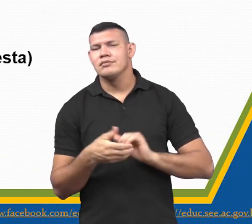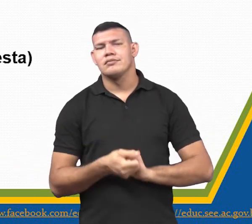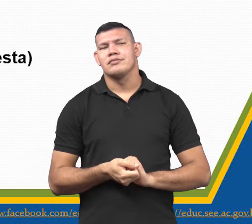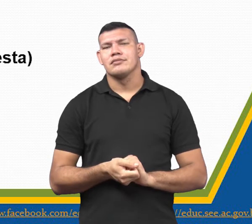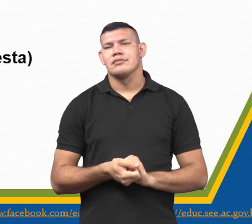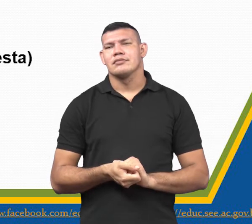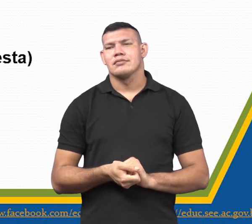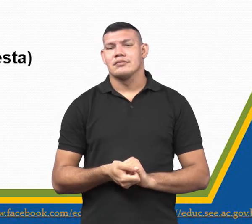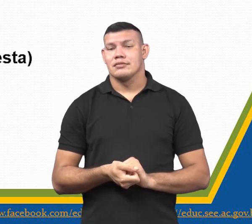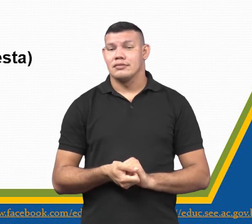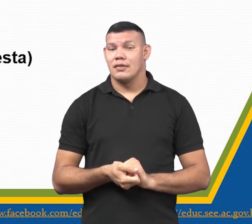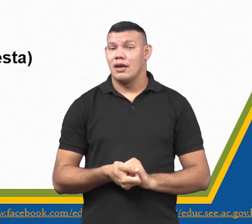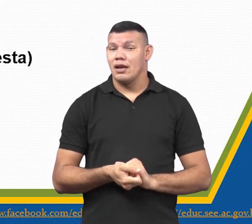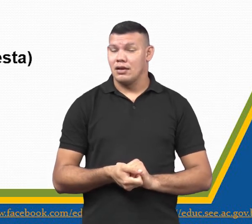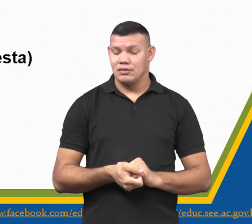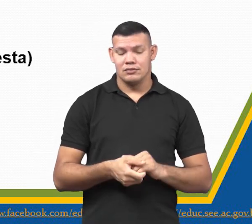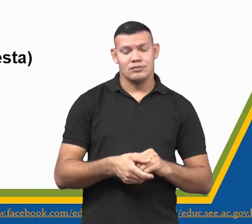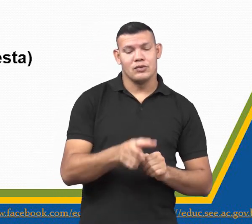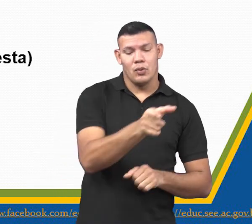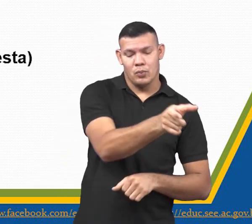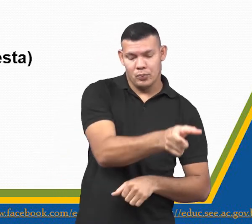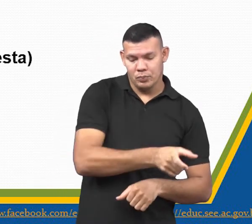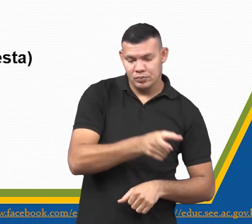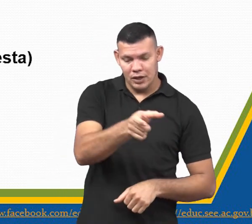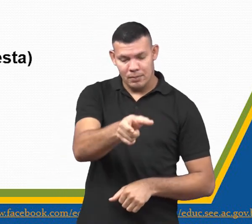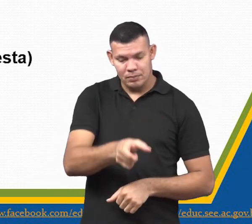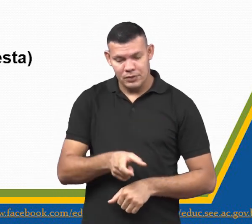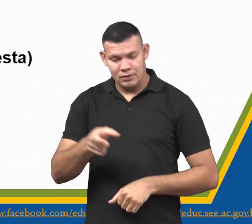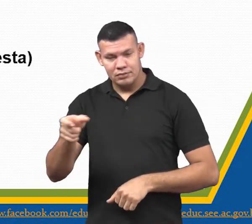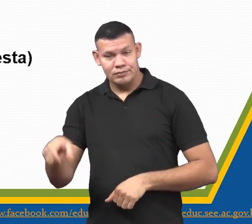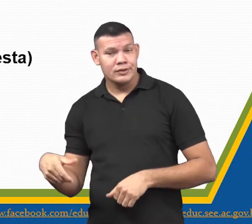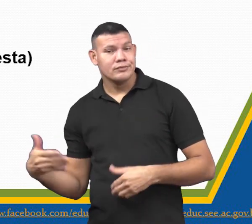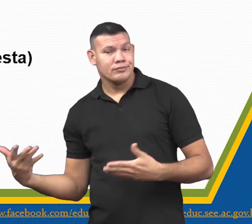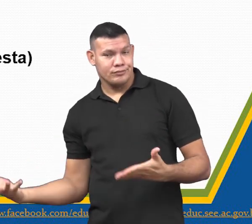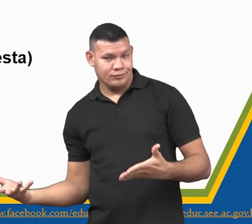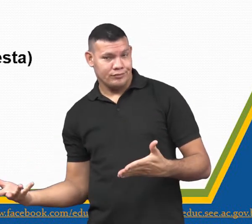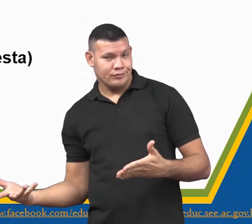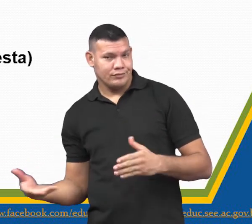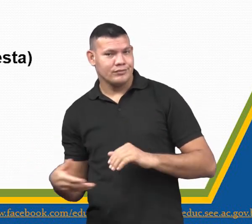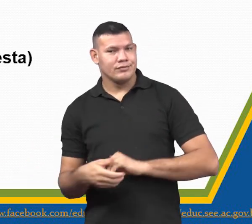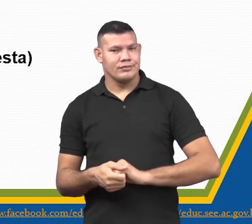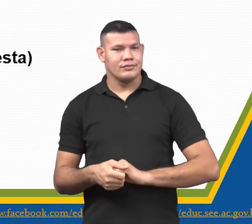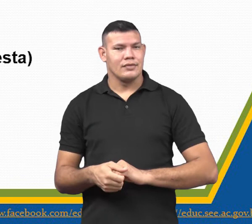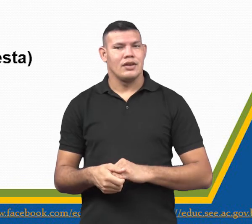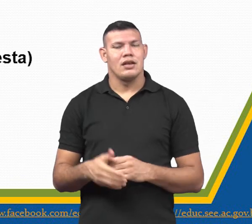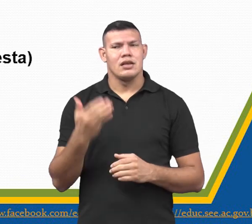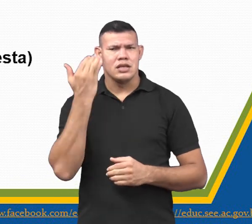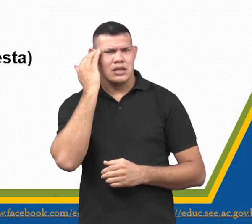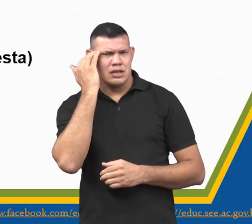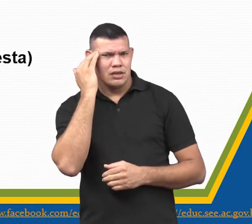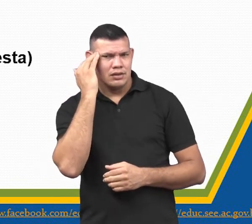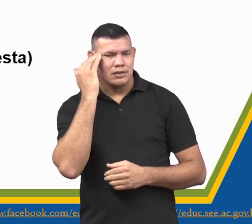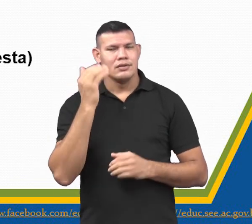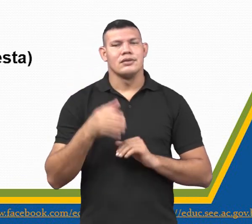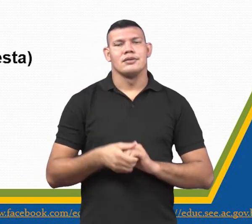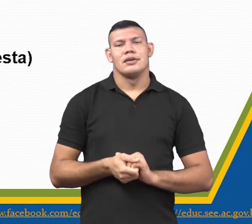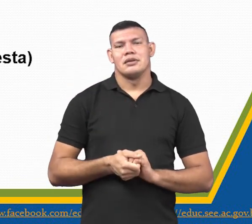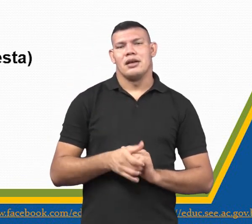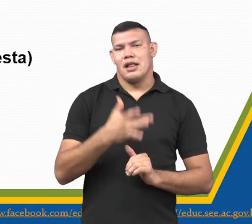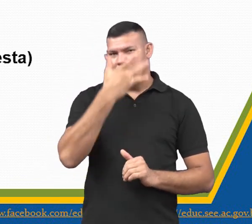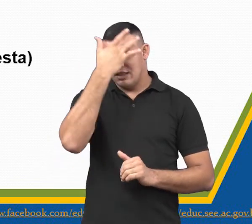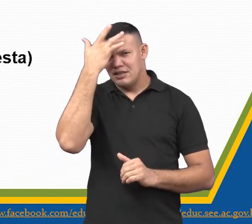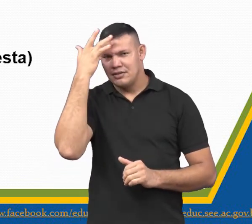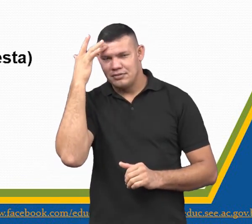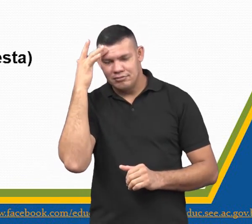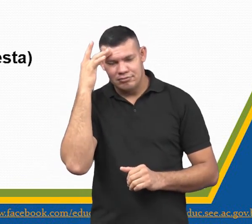vocês. Faixa de pedestres. Muito bem. Então, use los pasos para peatones ou usem ou